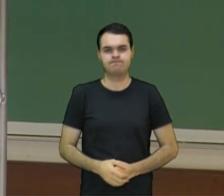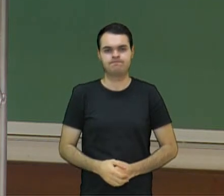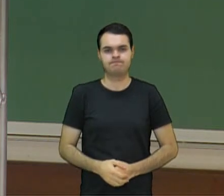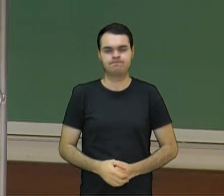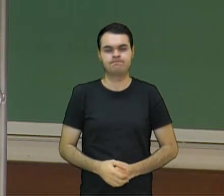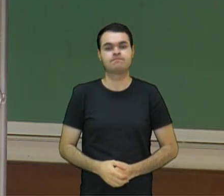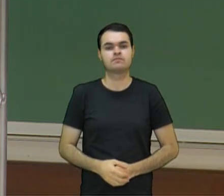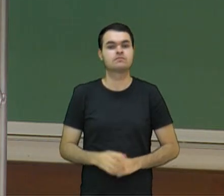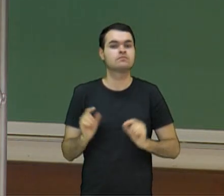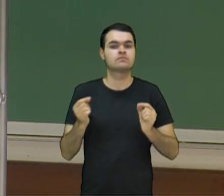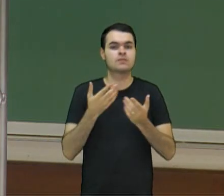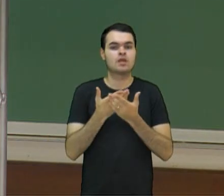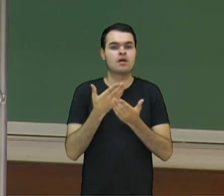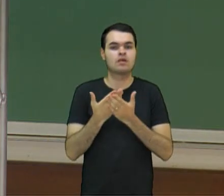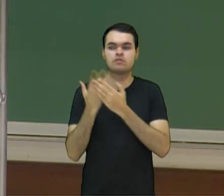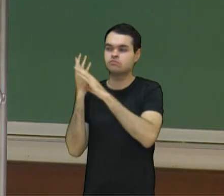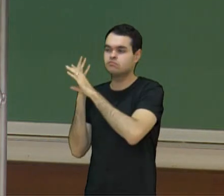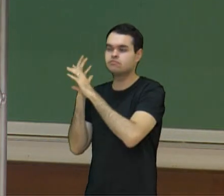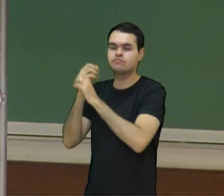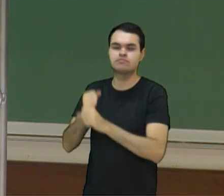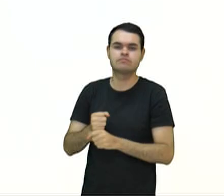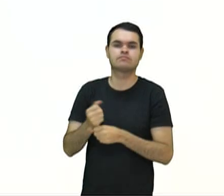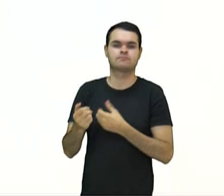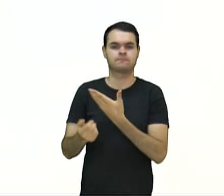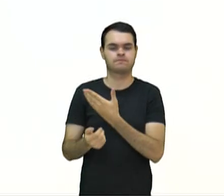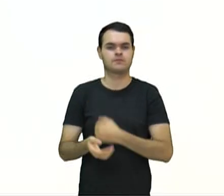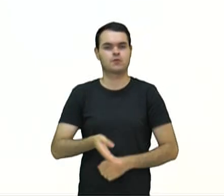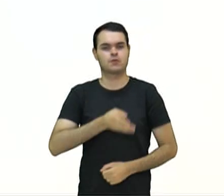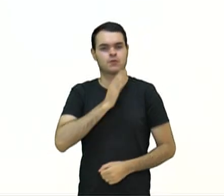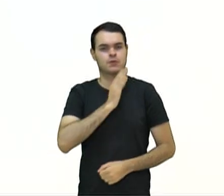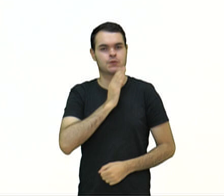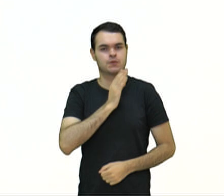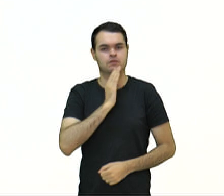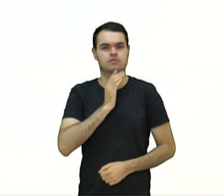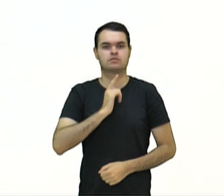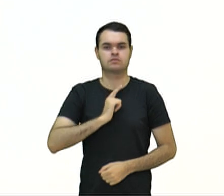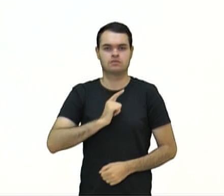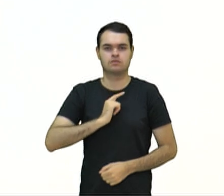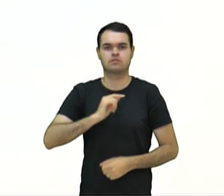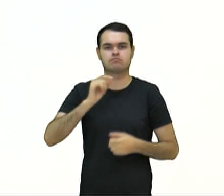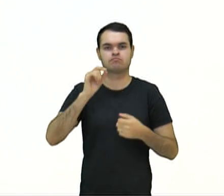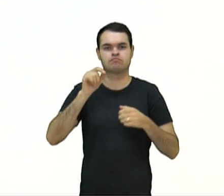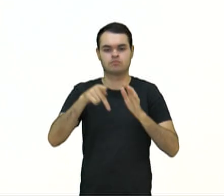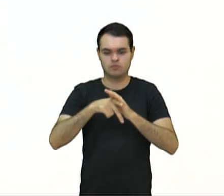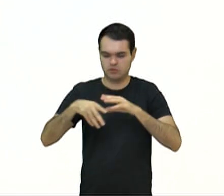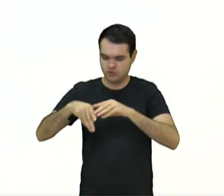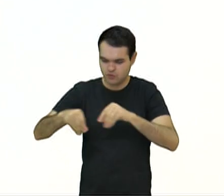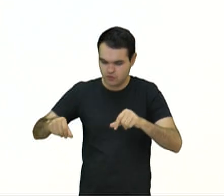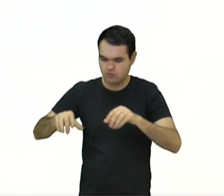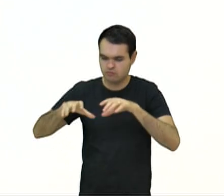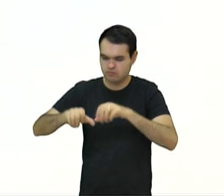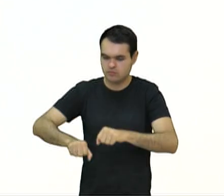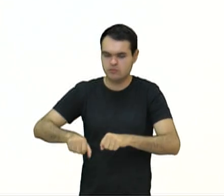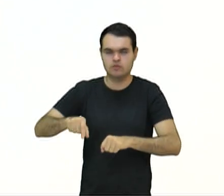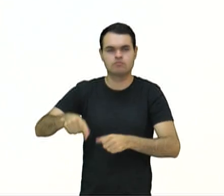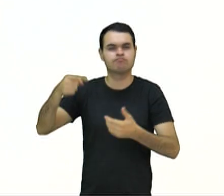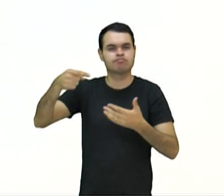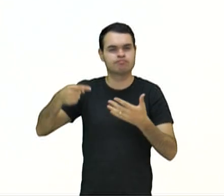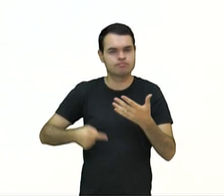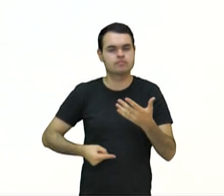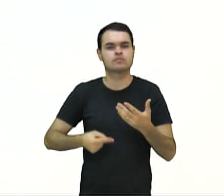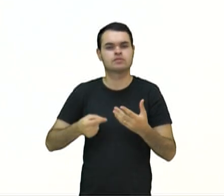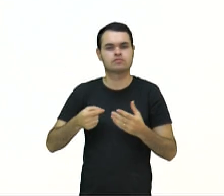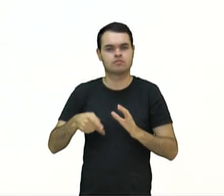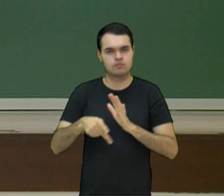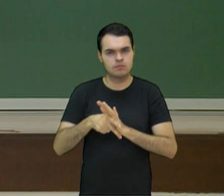Vamos lá, o que nós vimos então na aula de hoje? Nós conhecemos as diferentes categorias do uso e ocupação do solo na